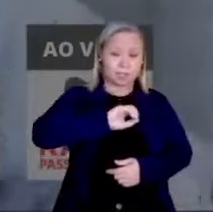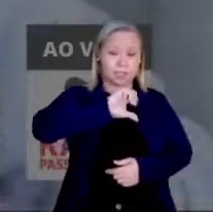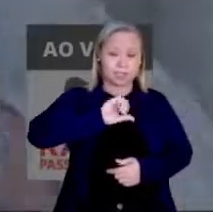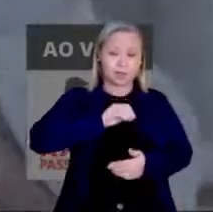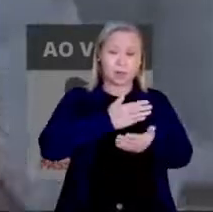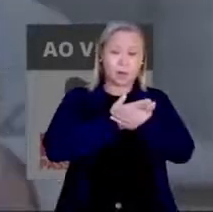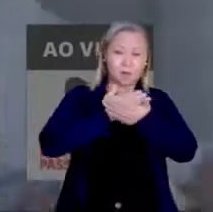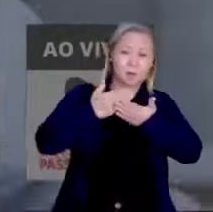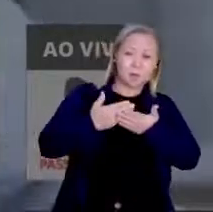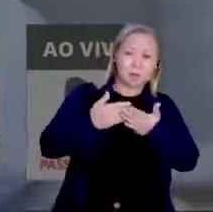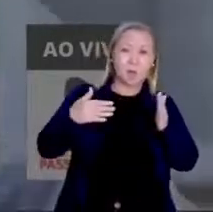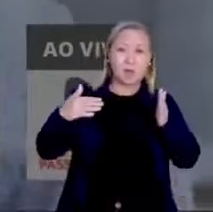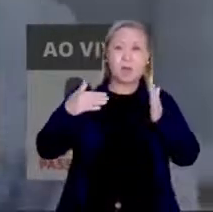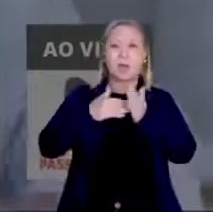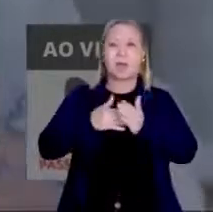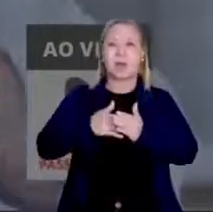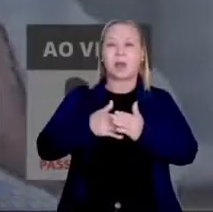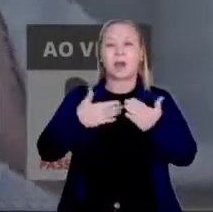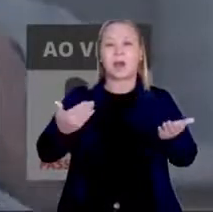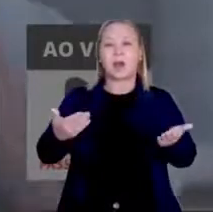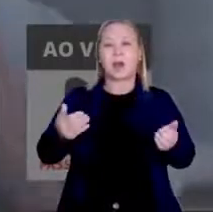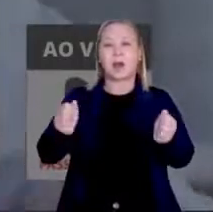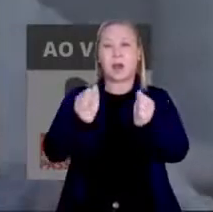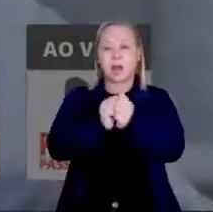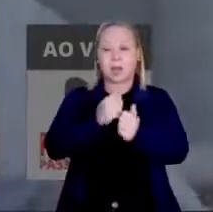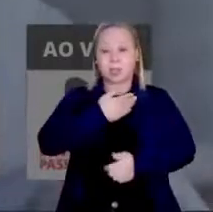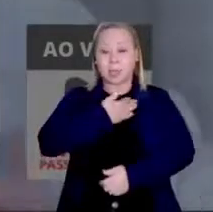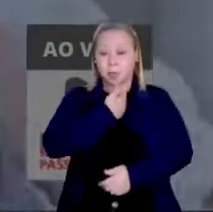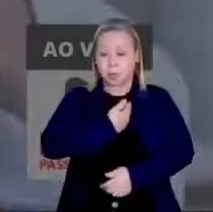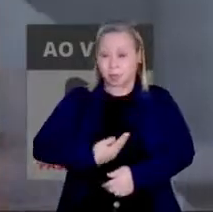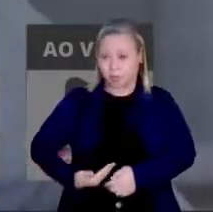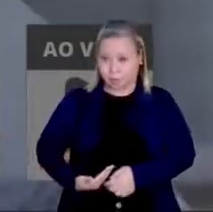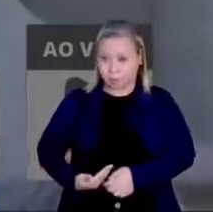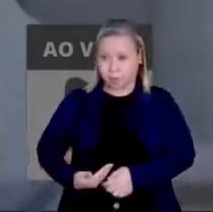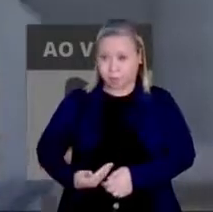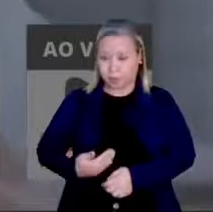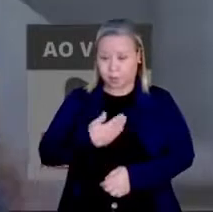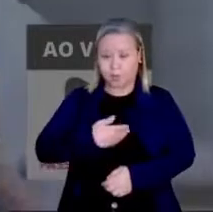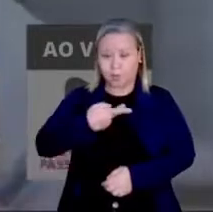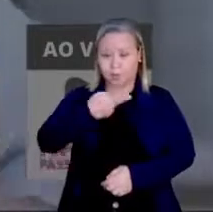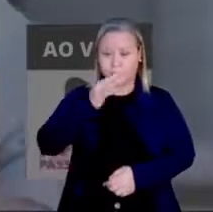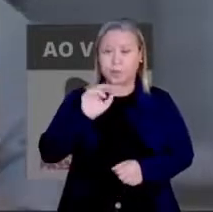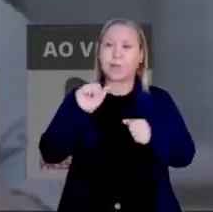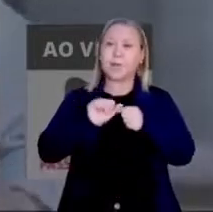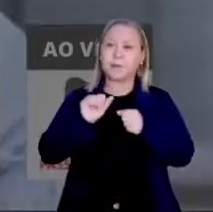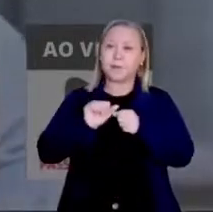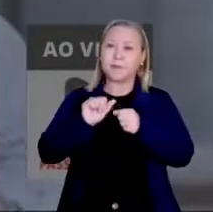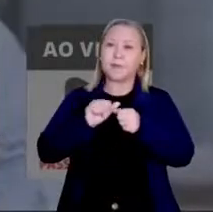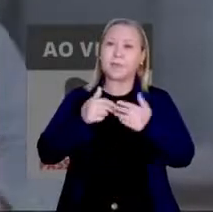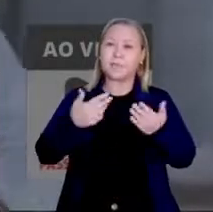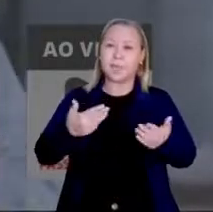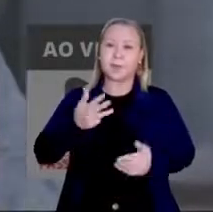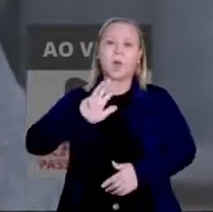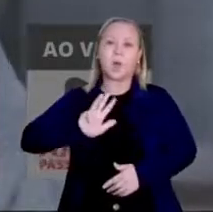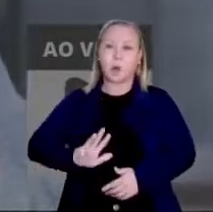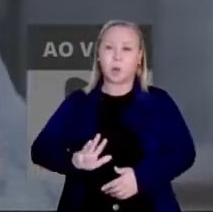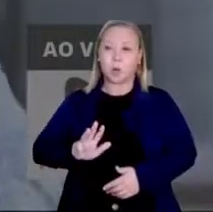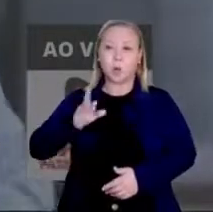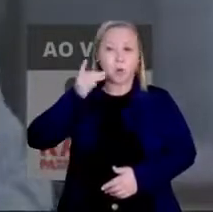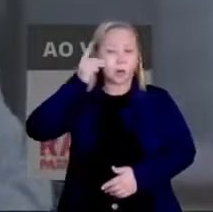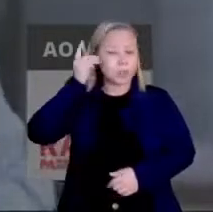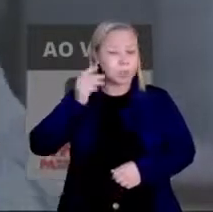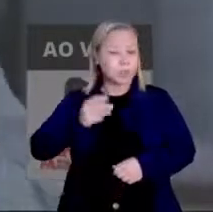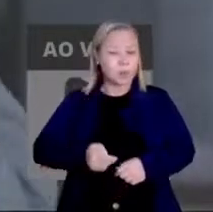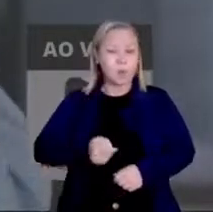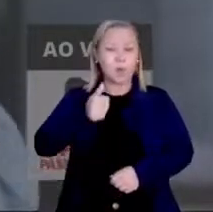forma extraordinária, a molecada bem formada, a molecada bem respeitada e a molecada passando a ser criativo na